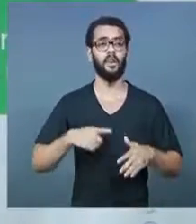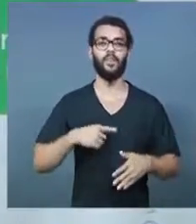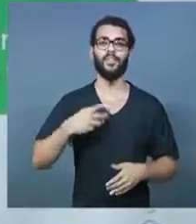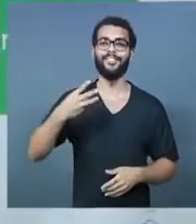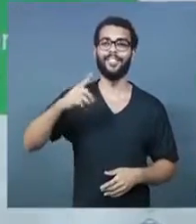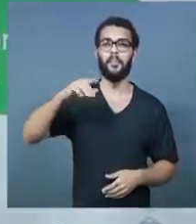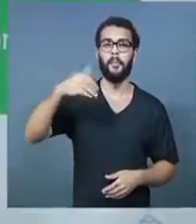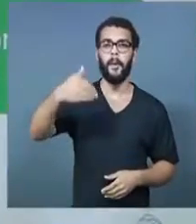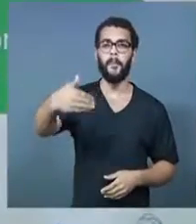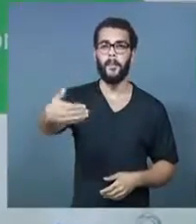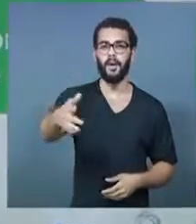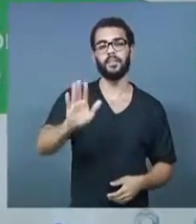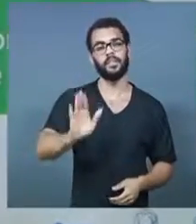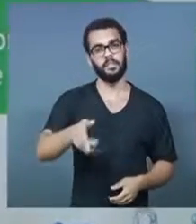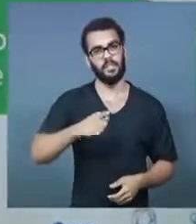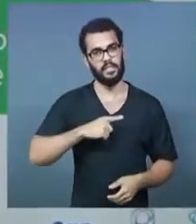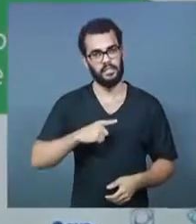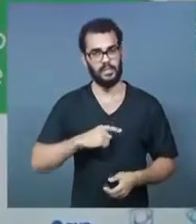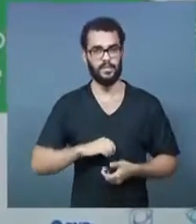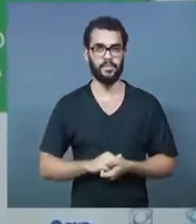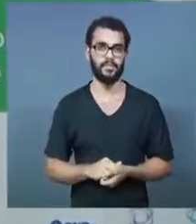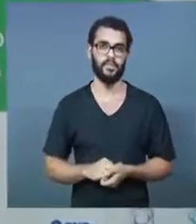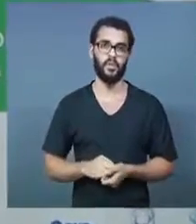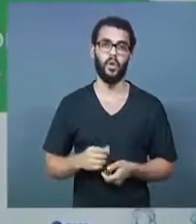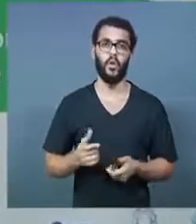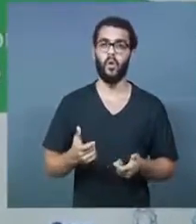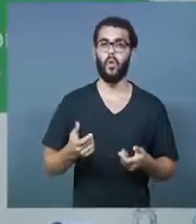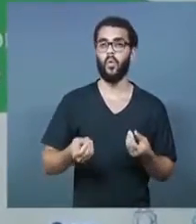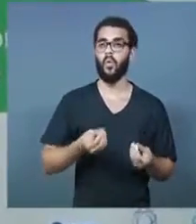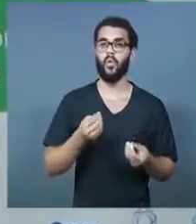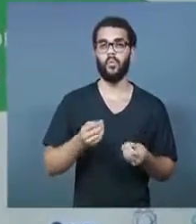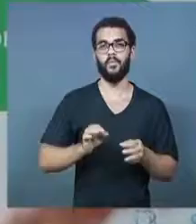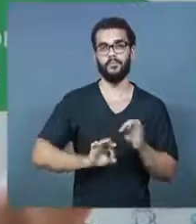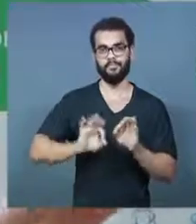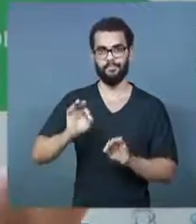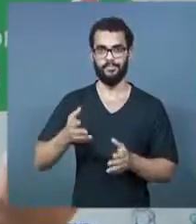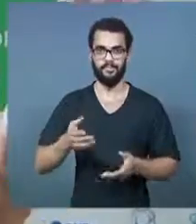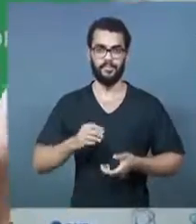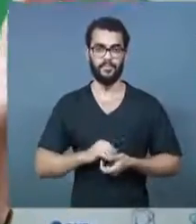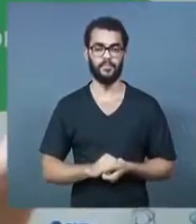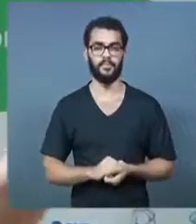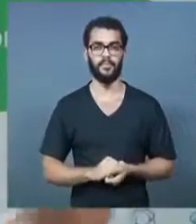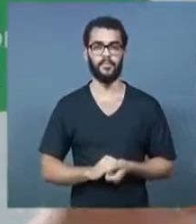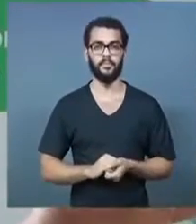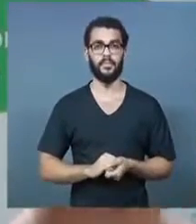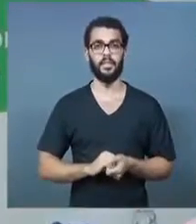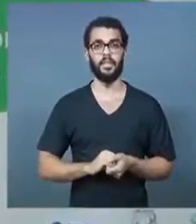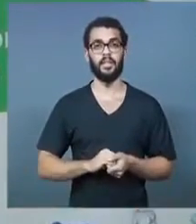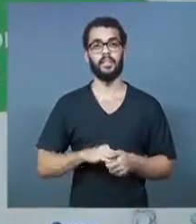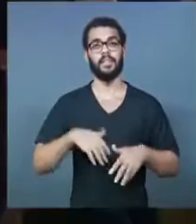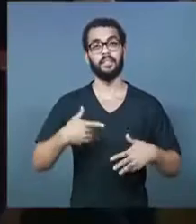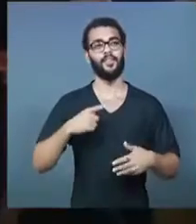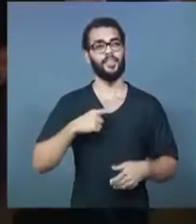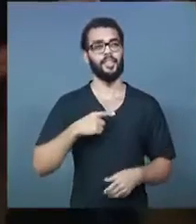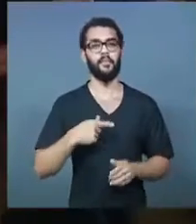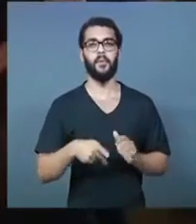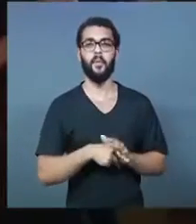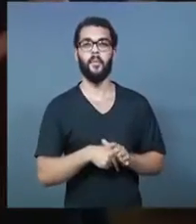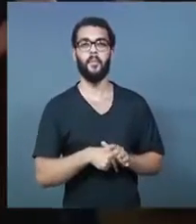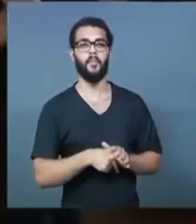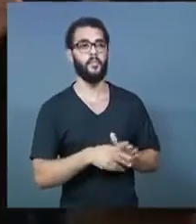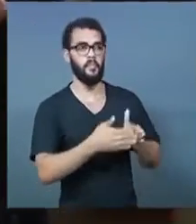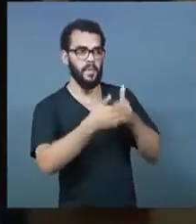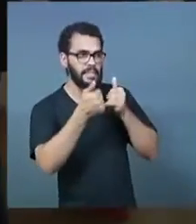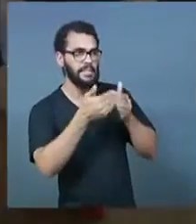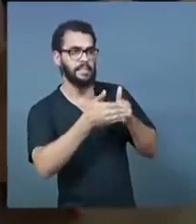também já estão na fila ali e para ser realizado. Existe realmente uma solicitação, um pedido para que